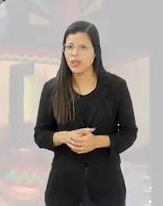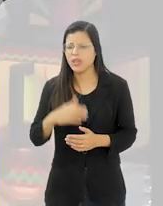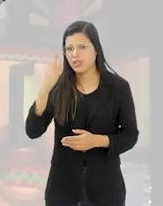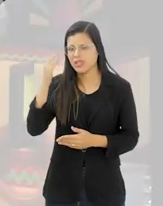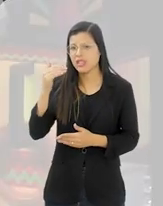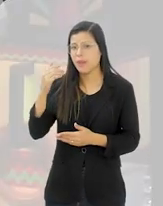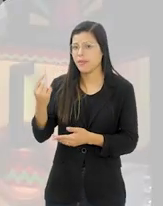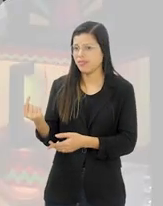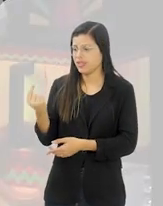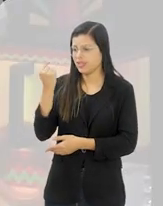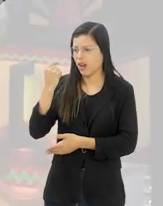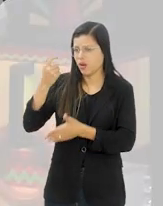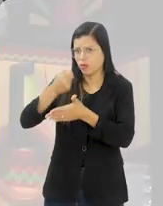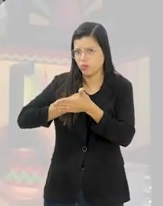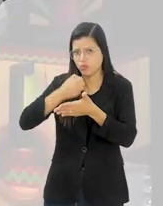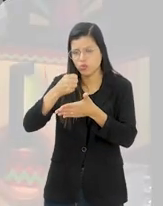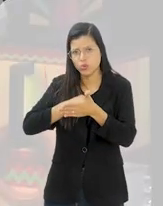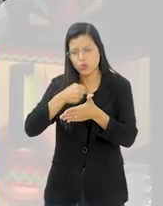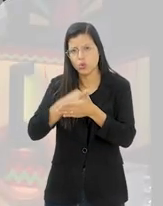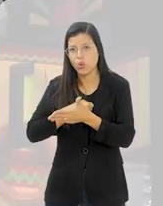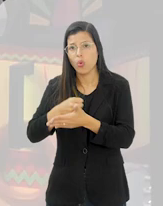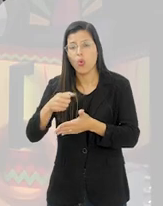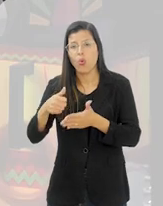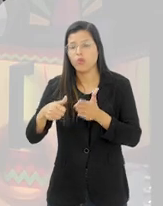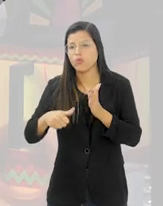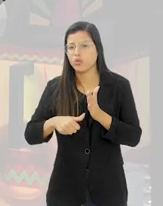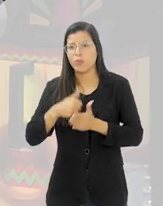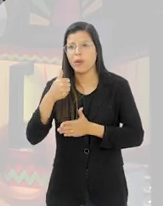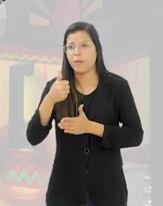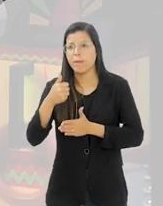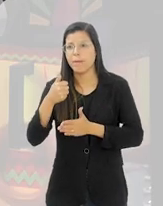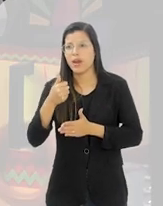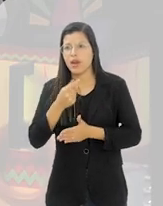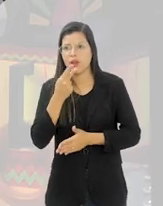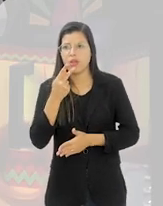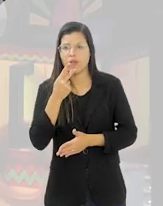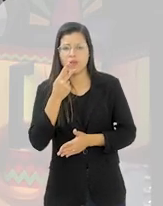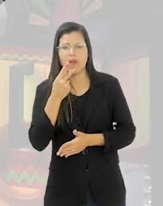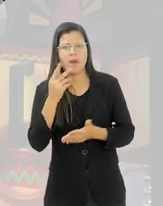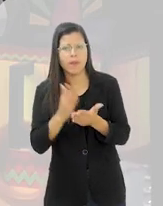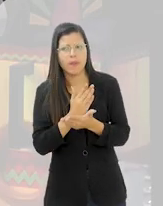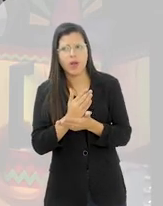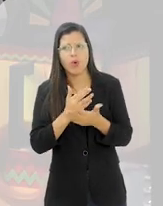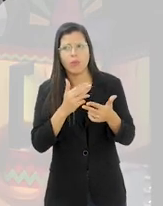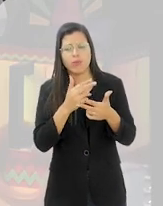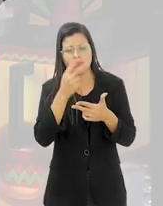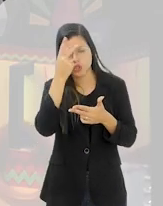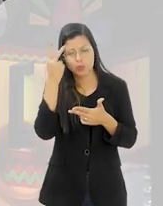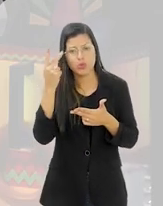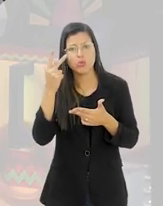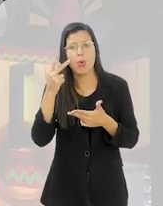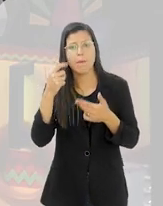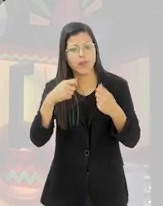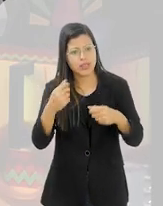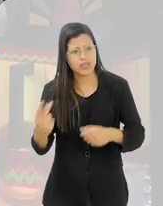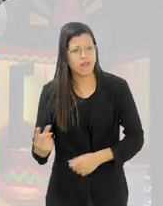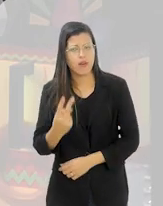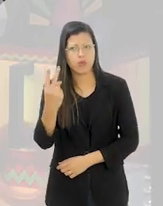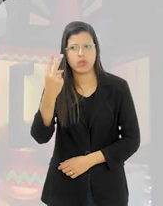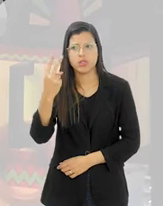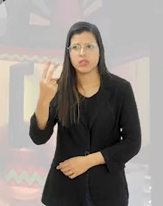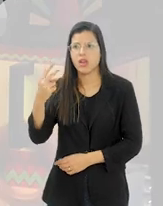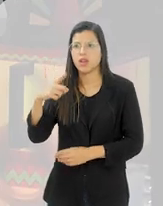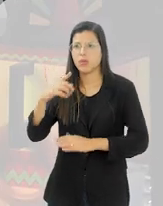atrás ele lutou pelo que a gente continua lutando agora, sim, né? Ele foi um dos primeiros a botar o dedo na cara de algumas pessoas, falava, não, tem que valorizar. Ele